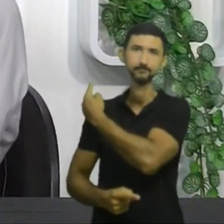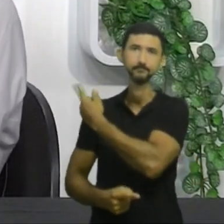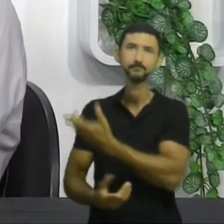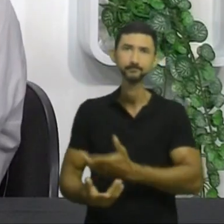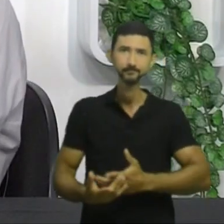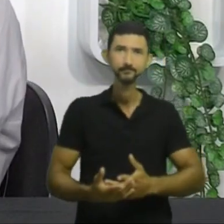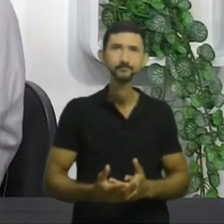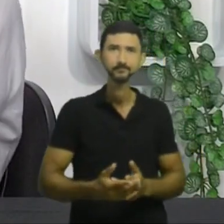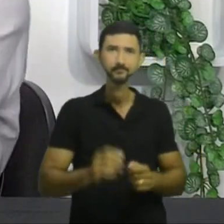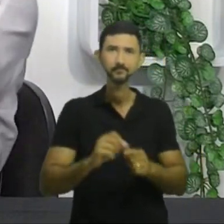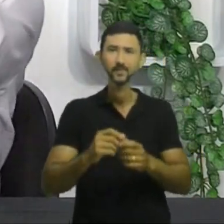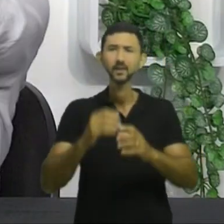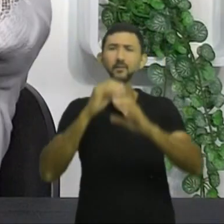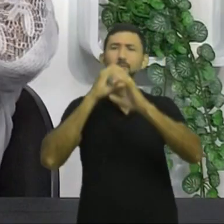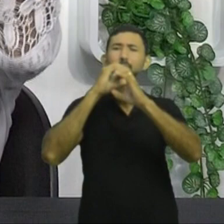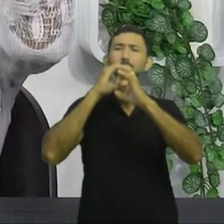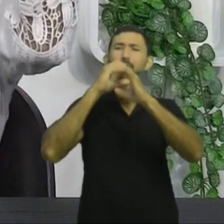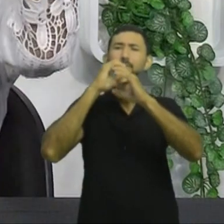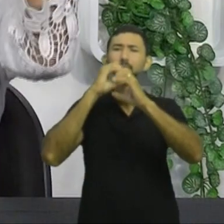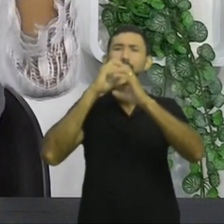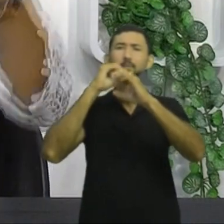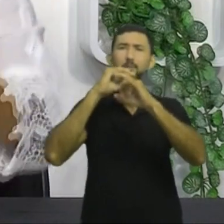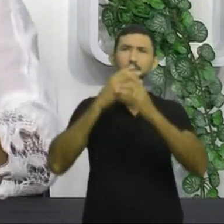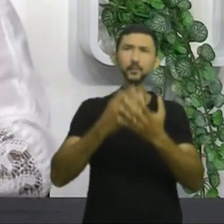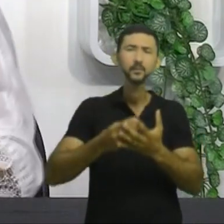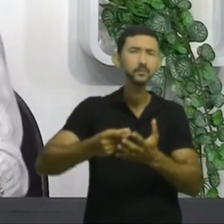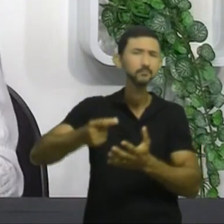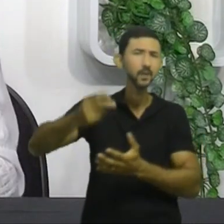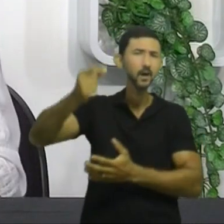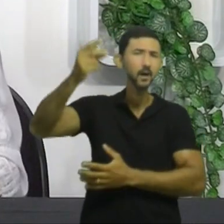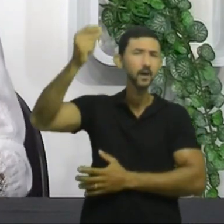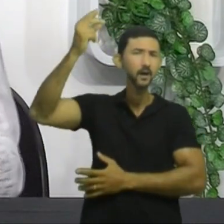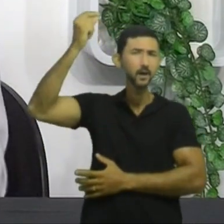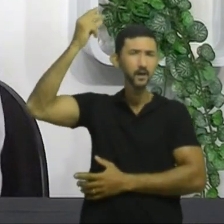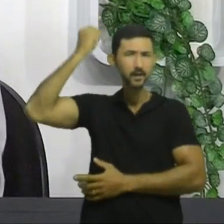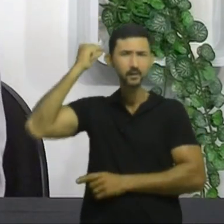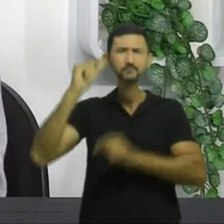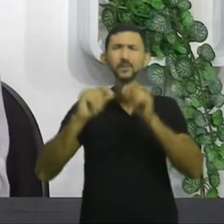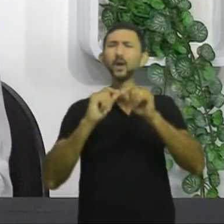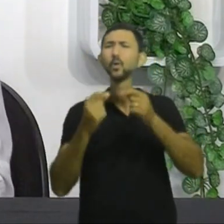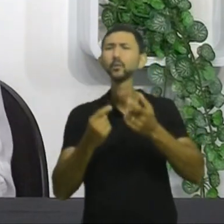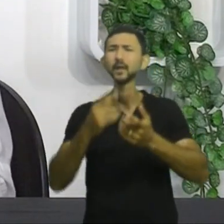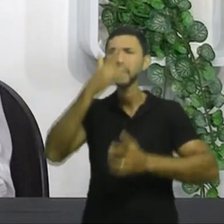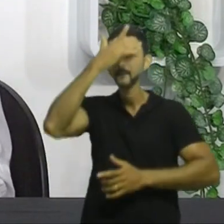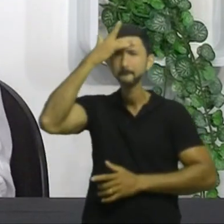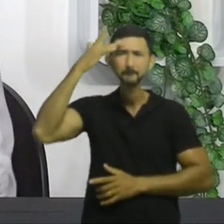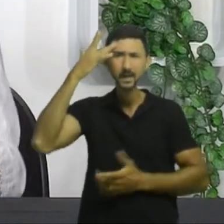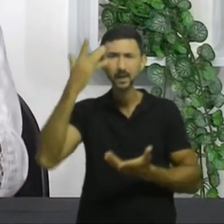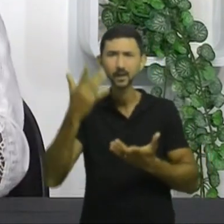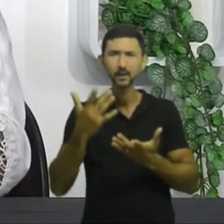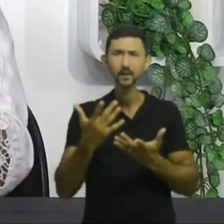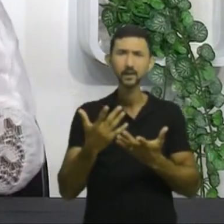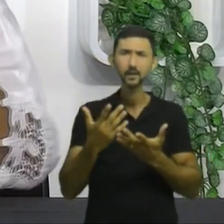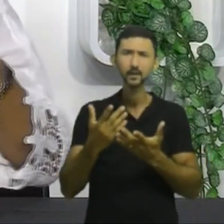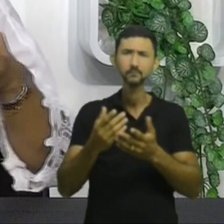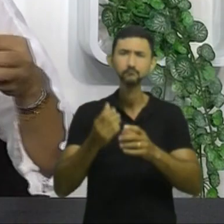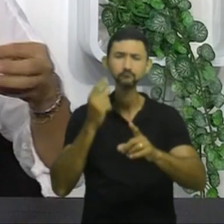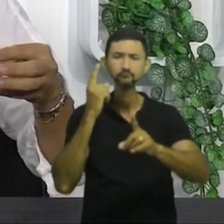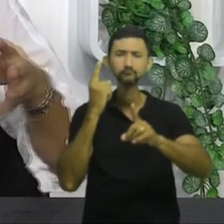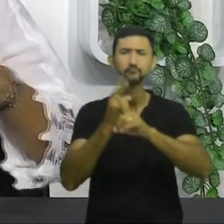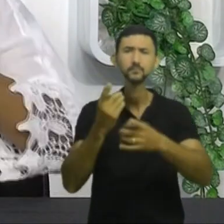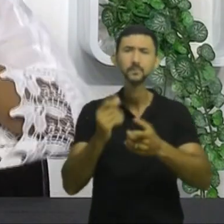exemplo as flautas doces, e lá atrás, na pré-história, o que o homem descobriu? Que os